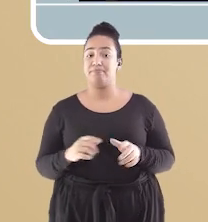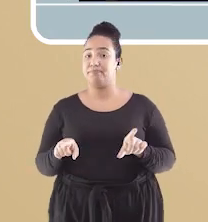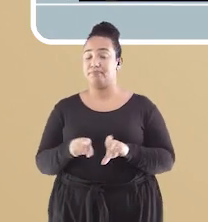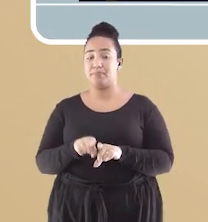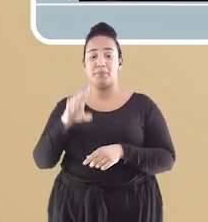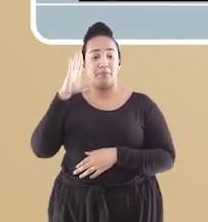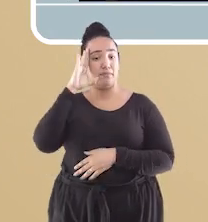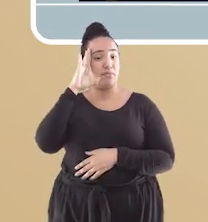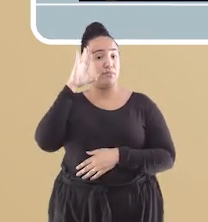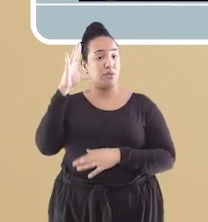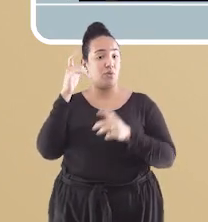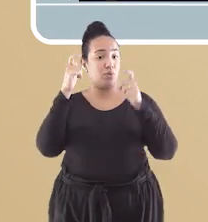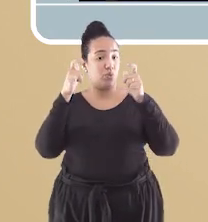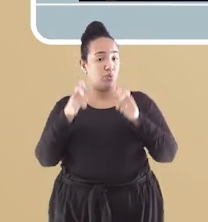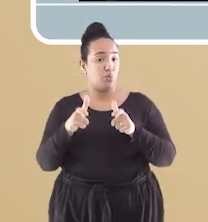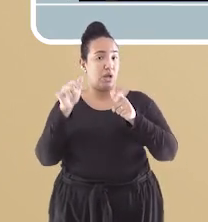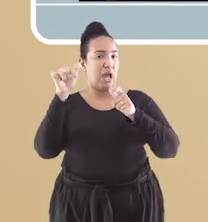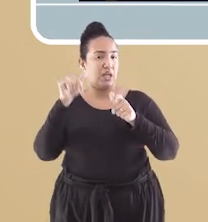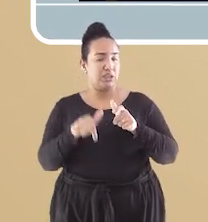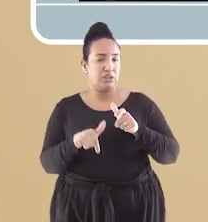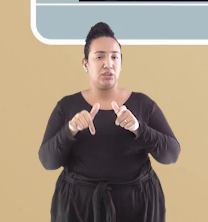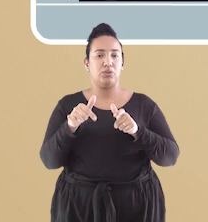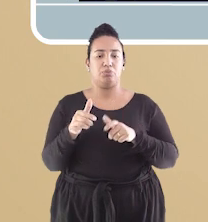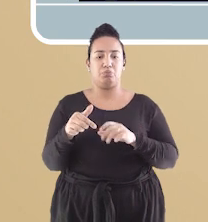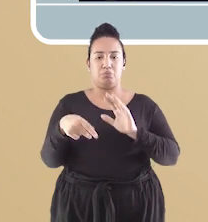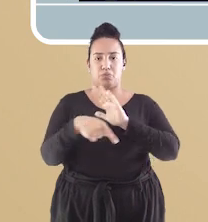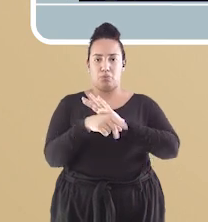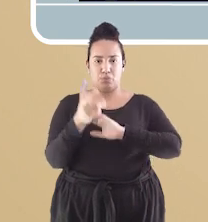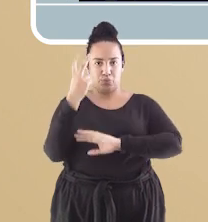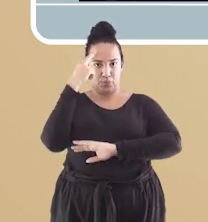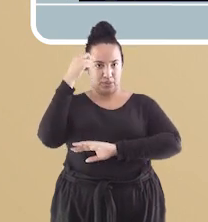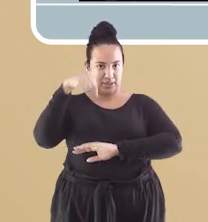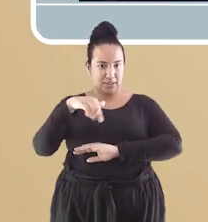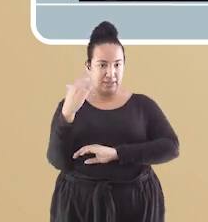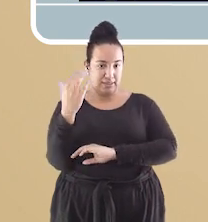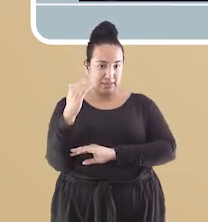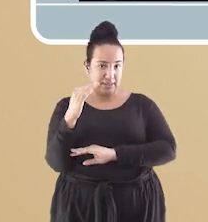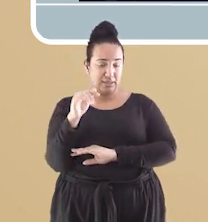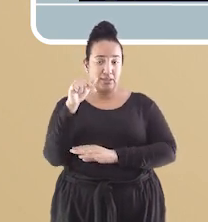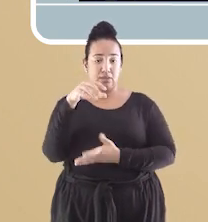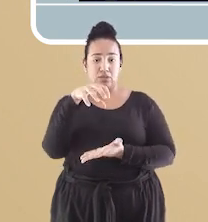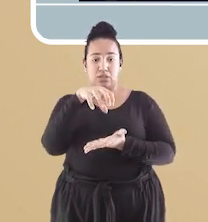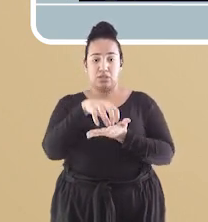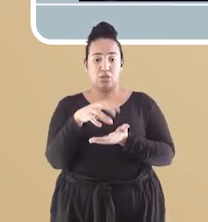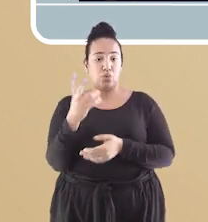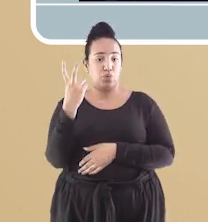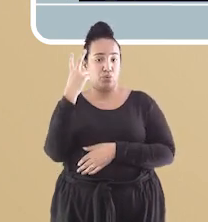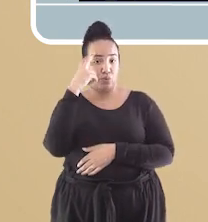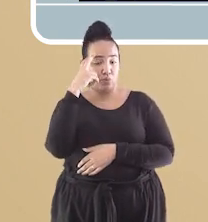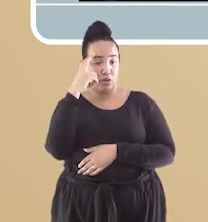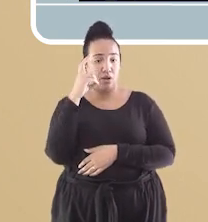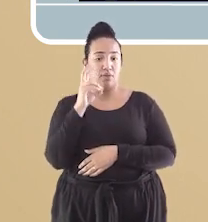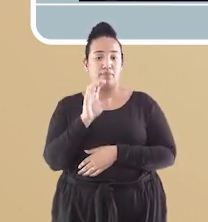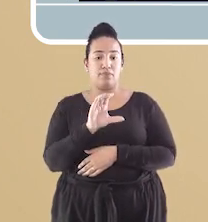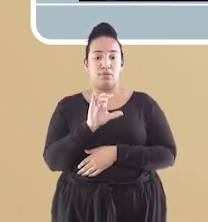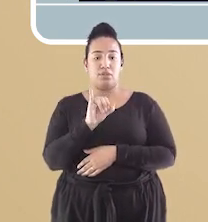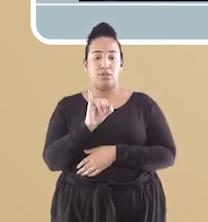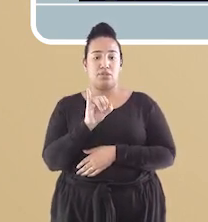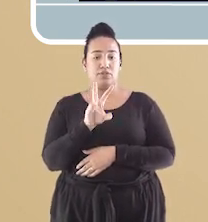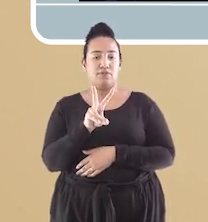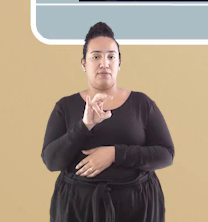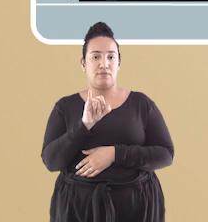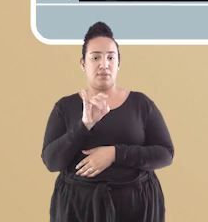principais locais de reprodutores de cultura do município é o Centro Cultural Frei Ubaldo Favagalo da Civitella